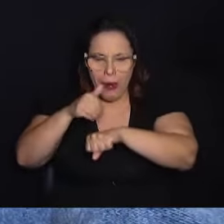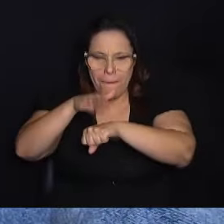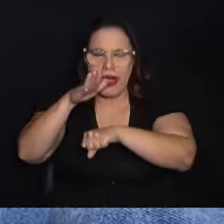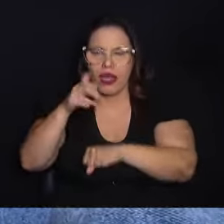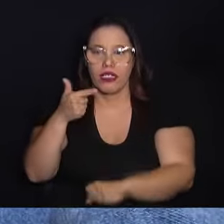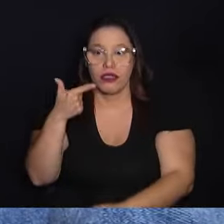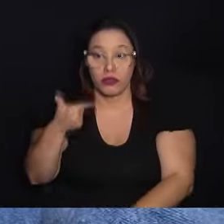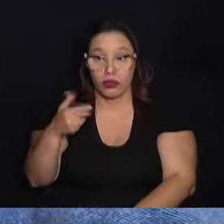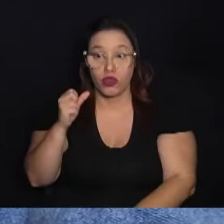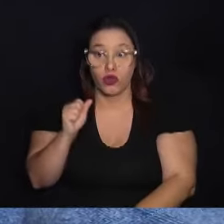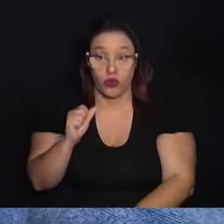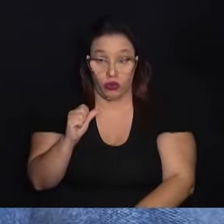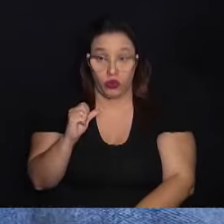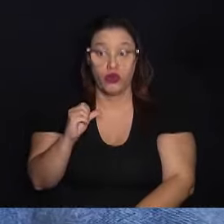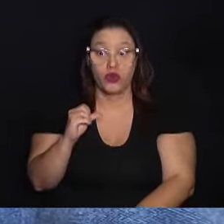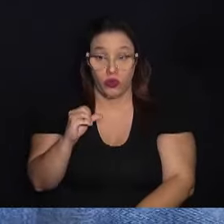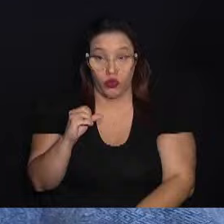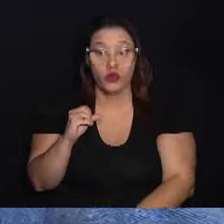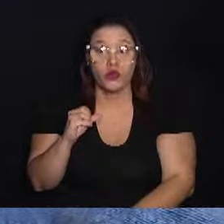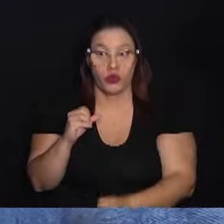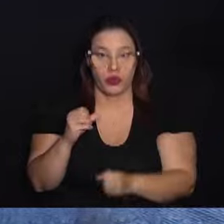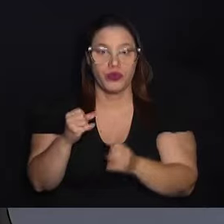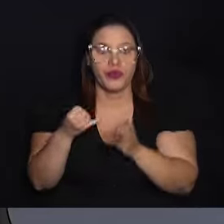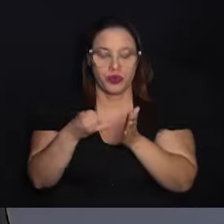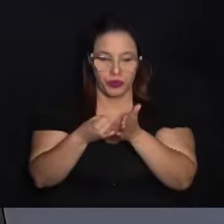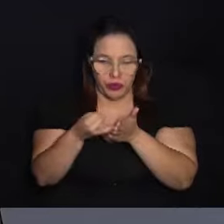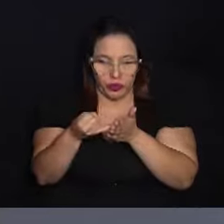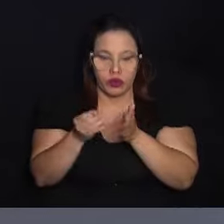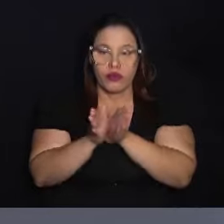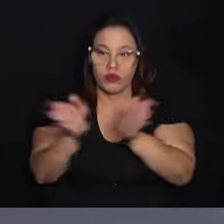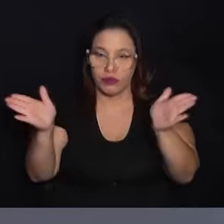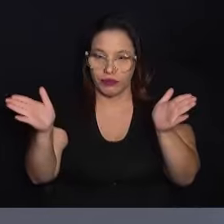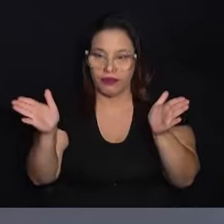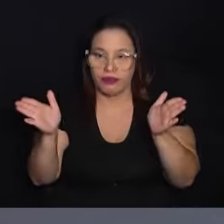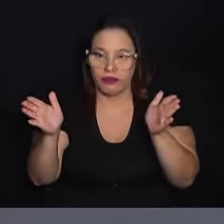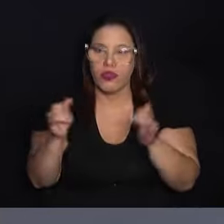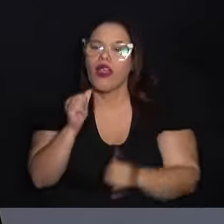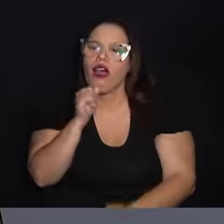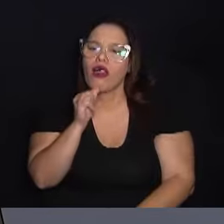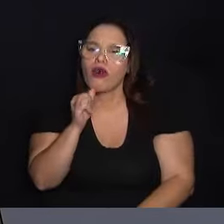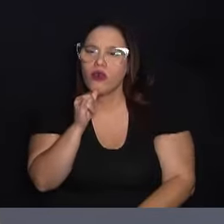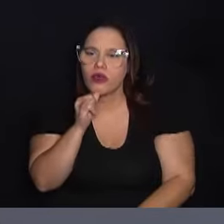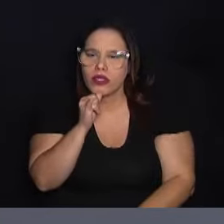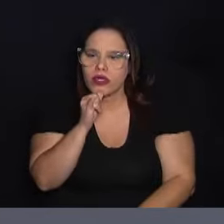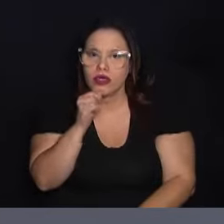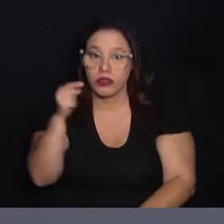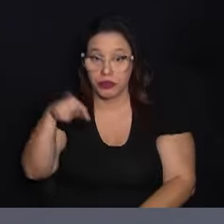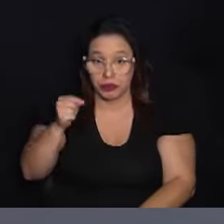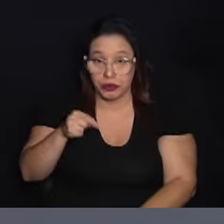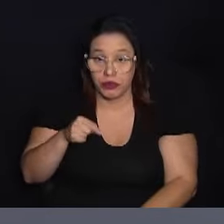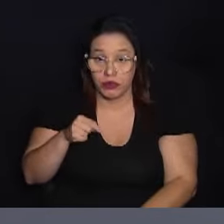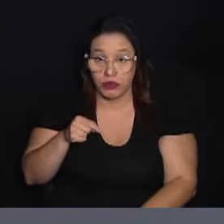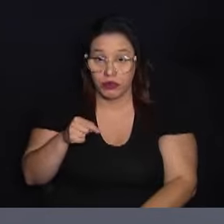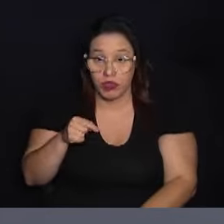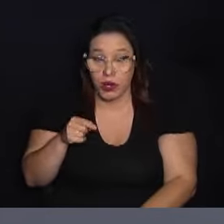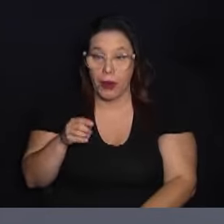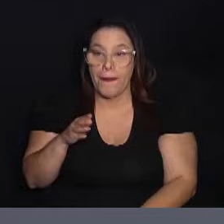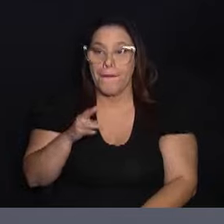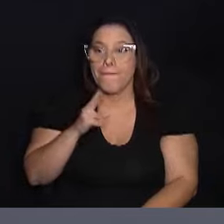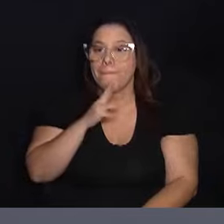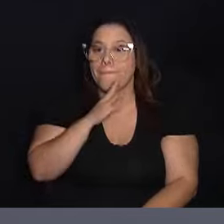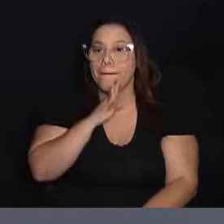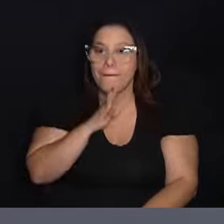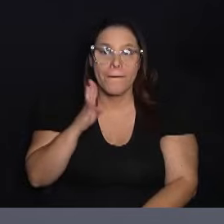beleza. São vários cursos, são mais de 20 títulos, né, com inscrições abertas. Vou dar alguns